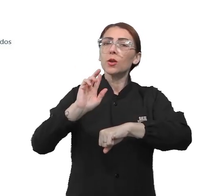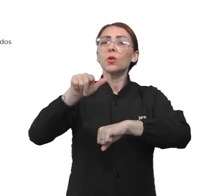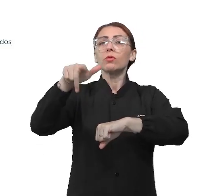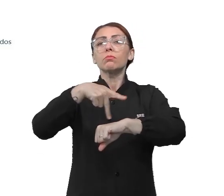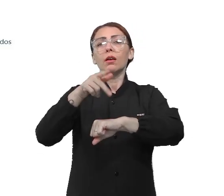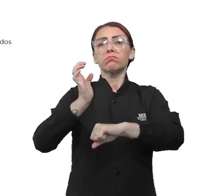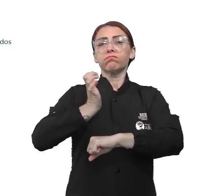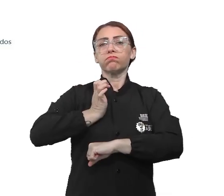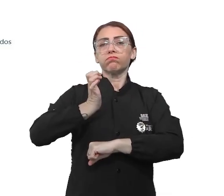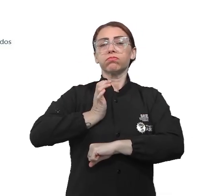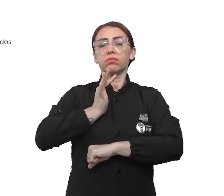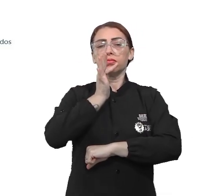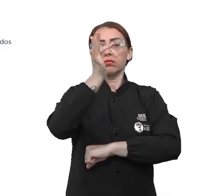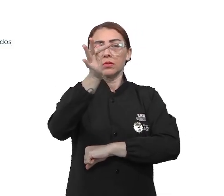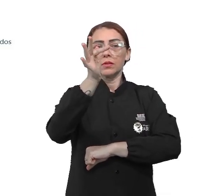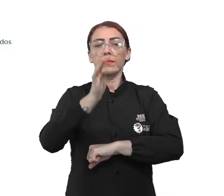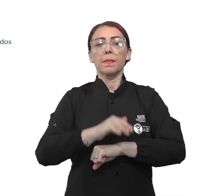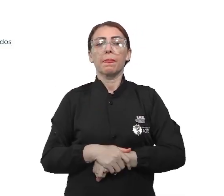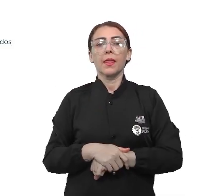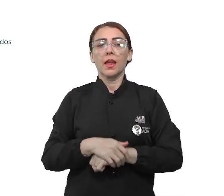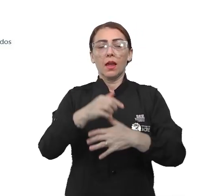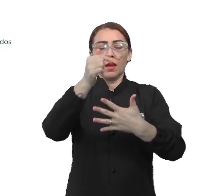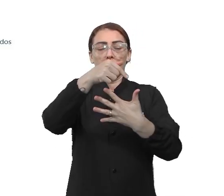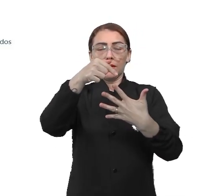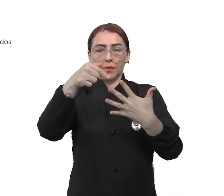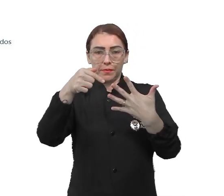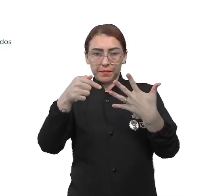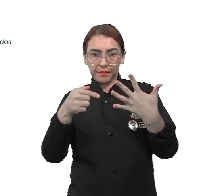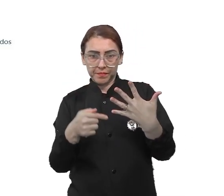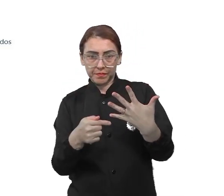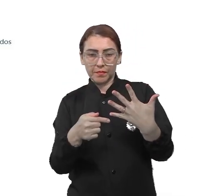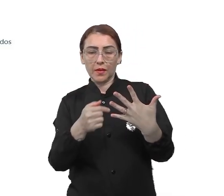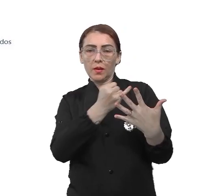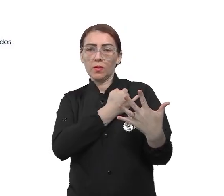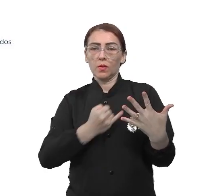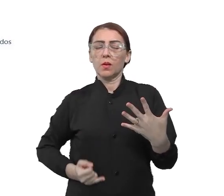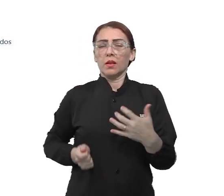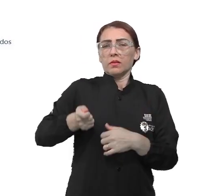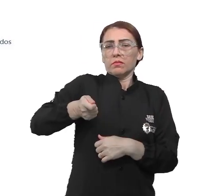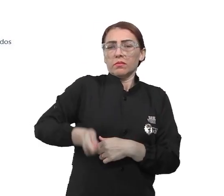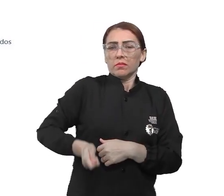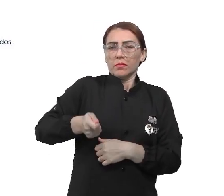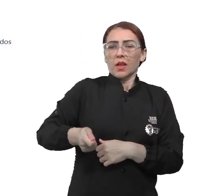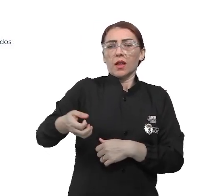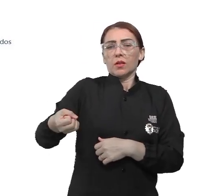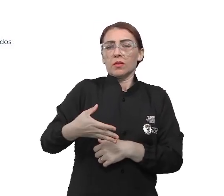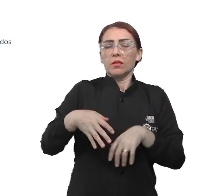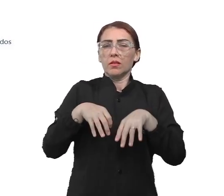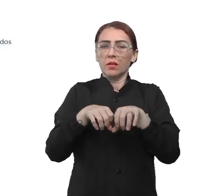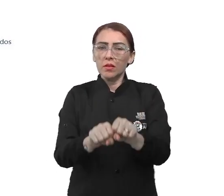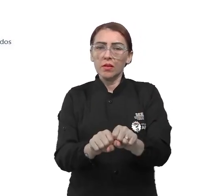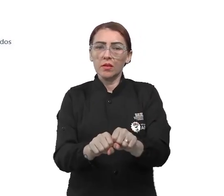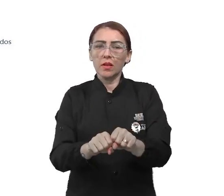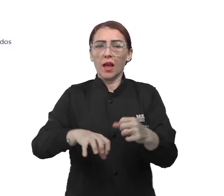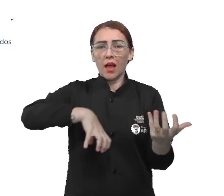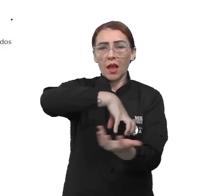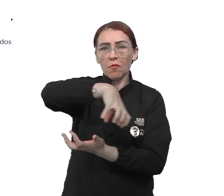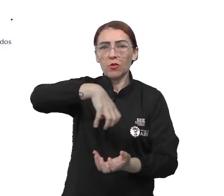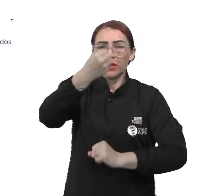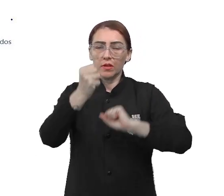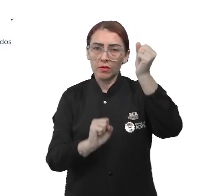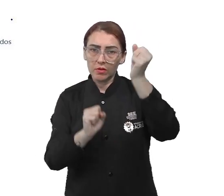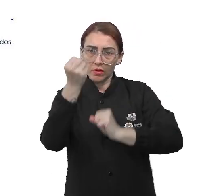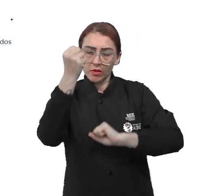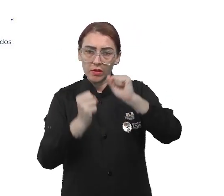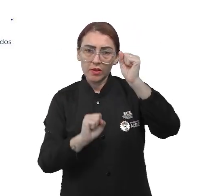tornar rica. Os fatores de ascensão aí do imperialismo e do neocolonialismo. A Revolução